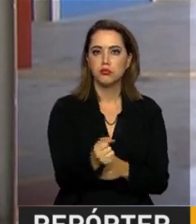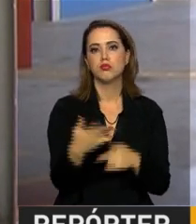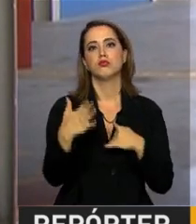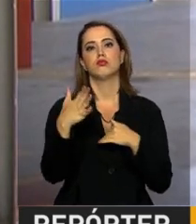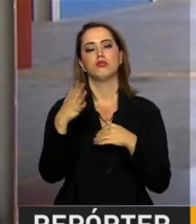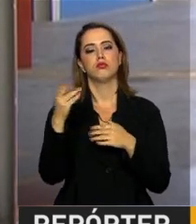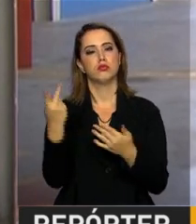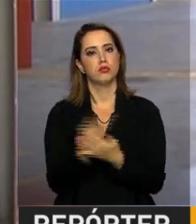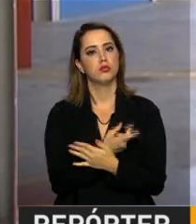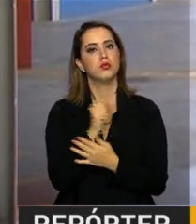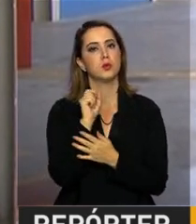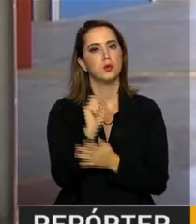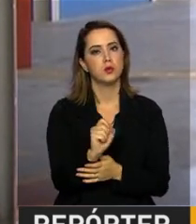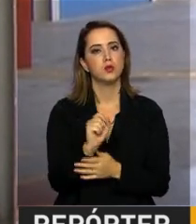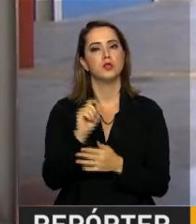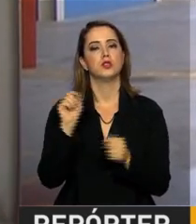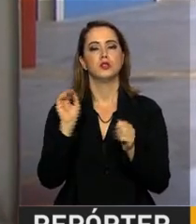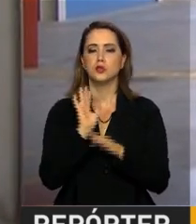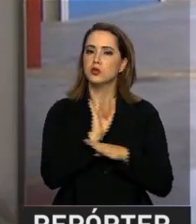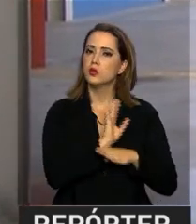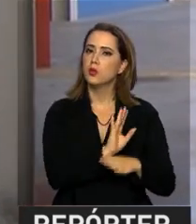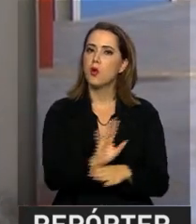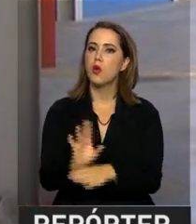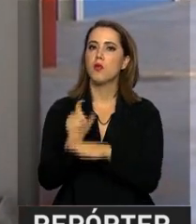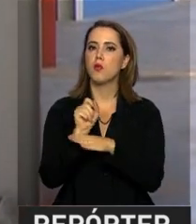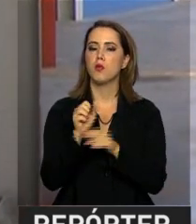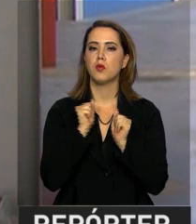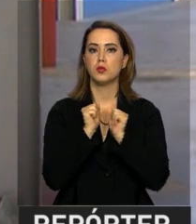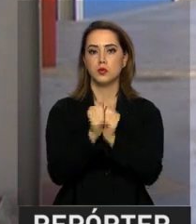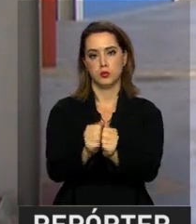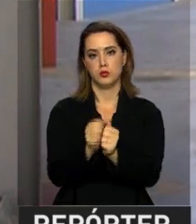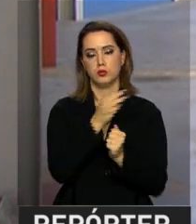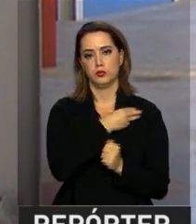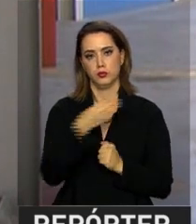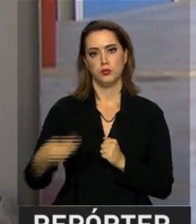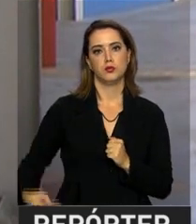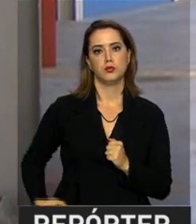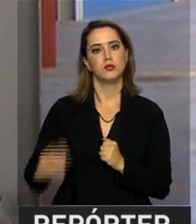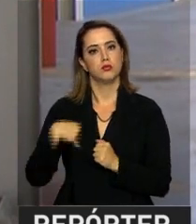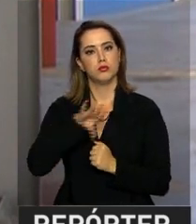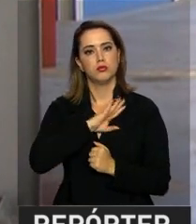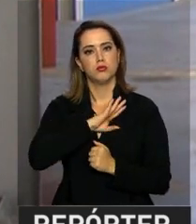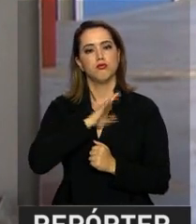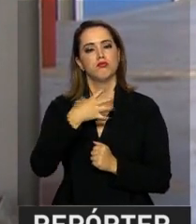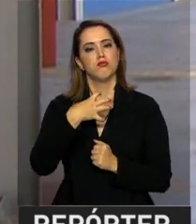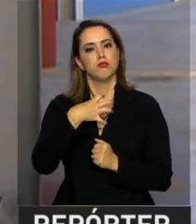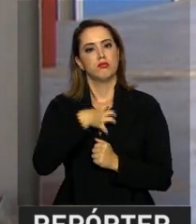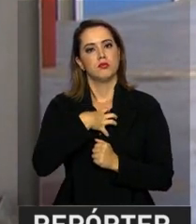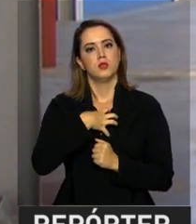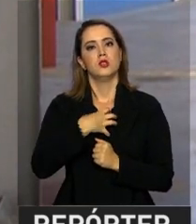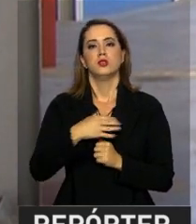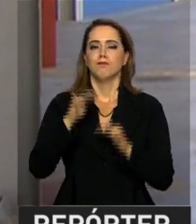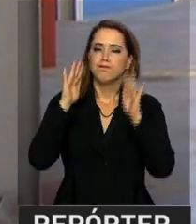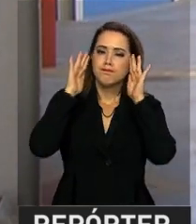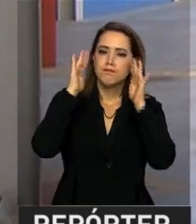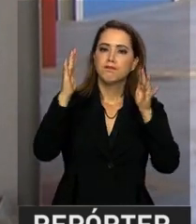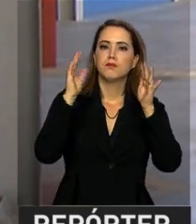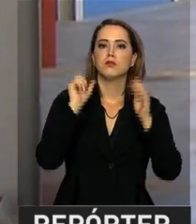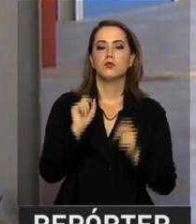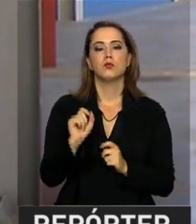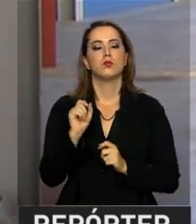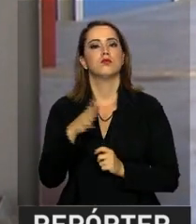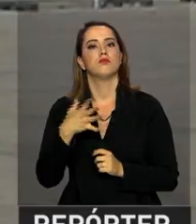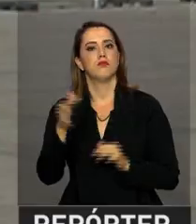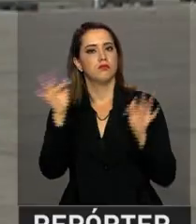está sendo feito e o seu apoio junto com os ministros o que nos deixou extremamente honrados